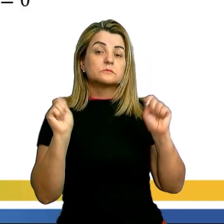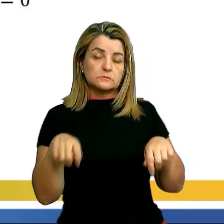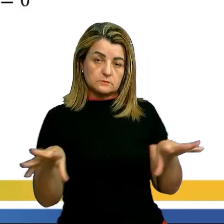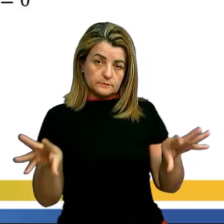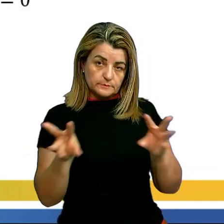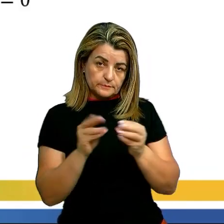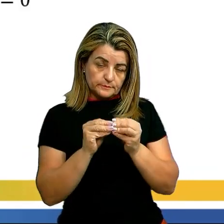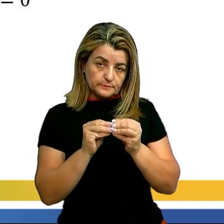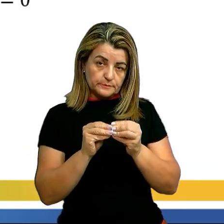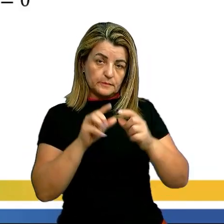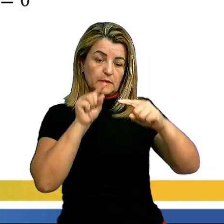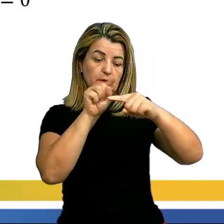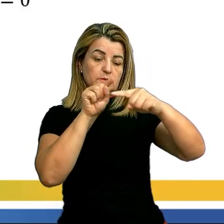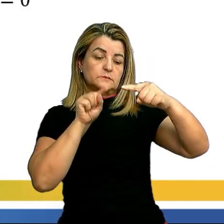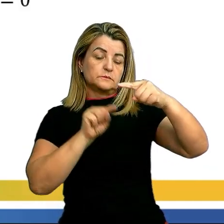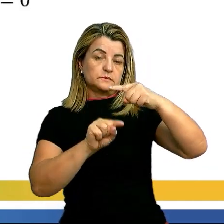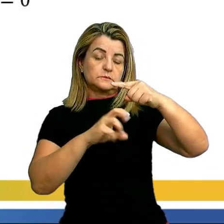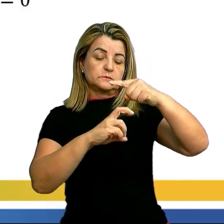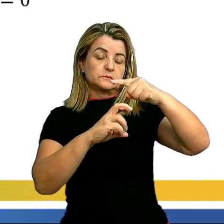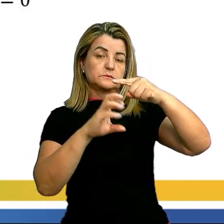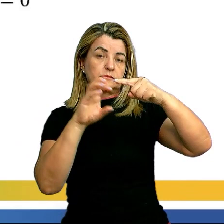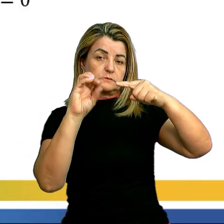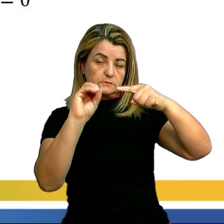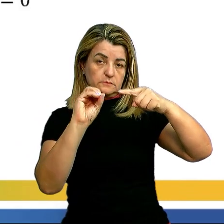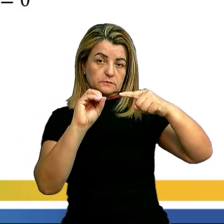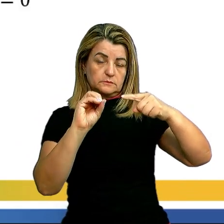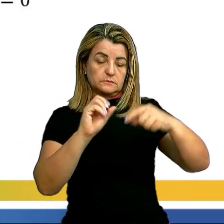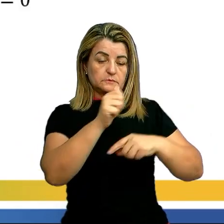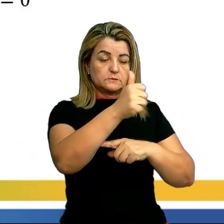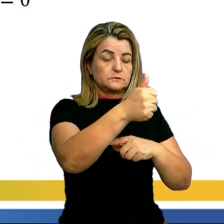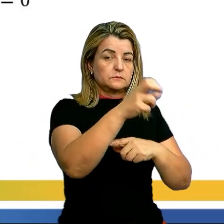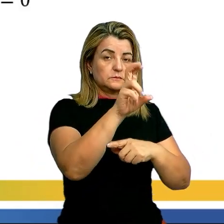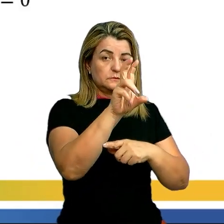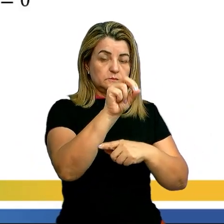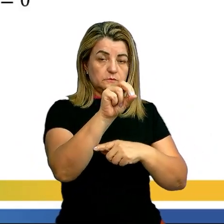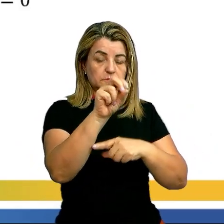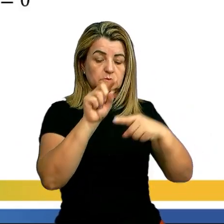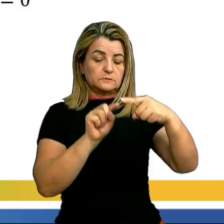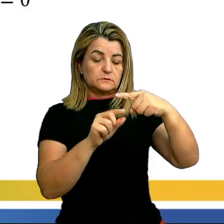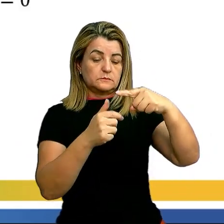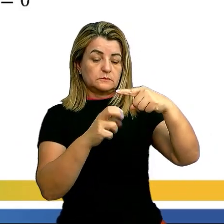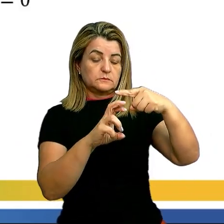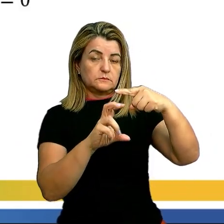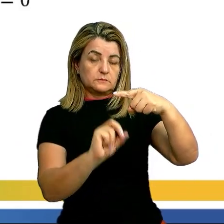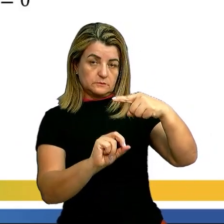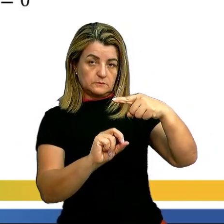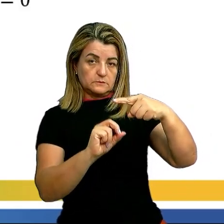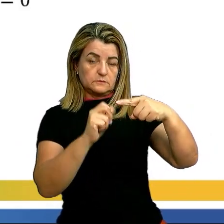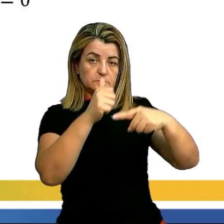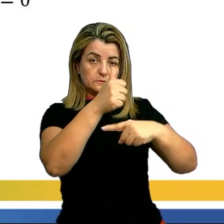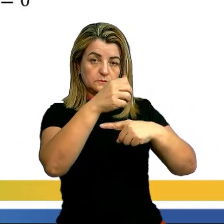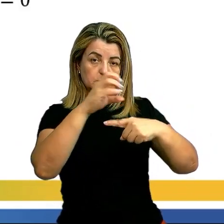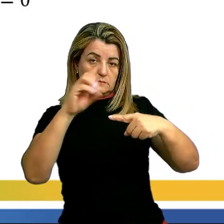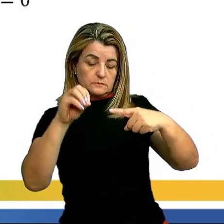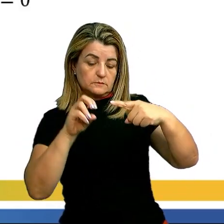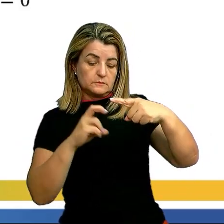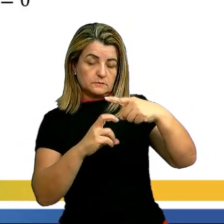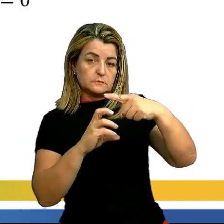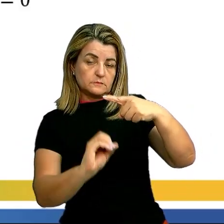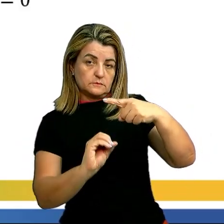Vou dividir por 50. Né? 150 dividido para 50, 100 dividido para 50